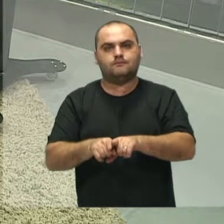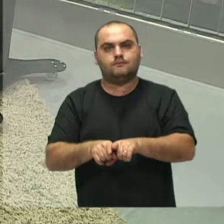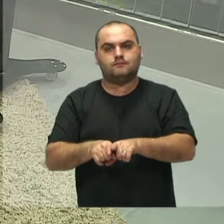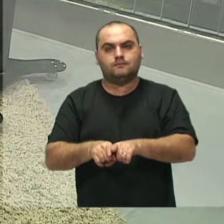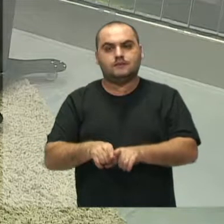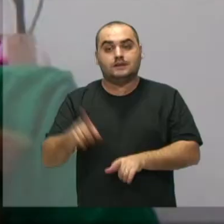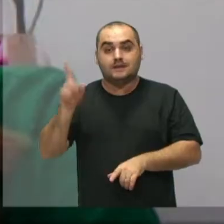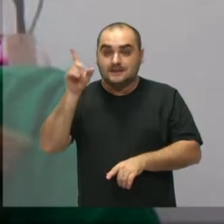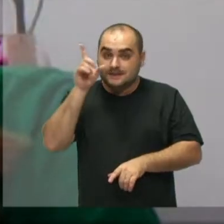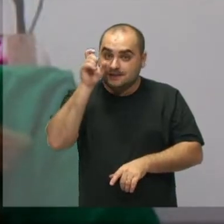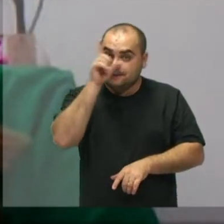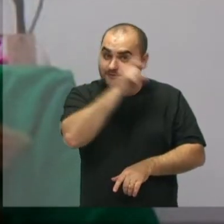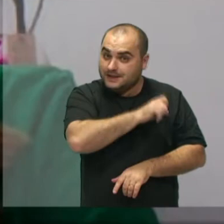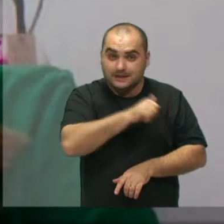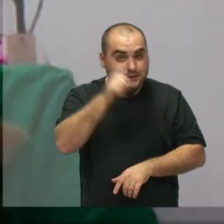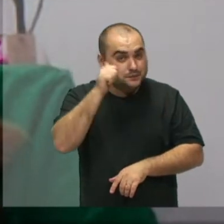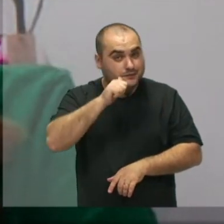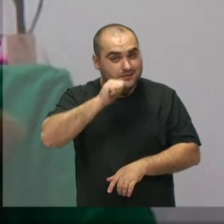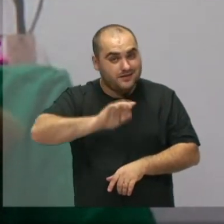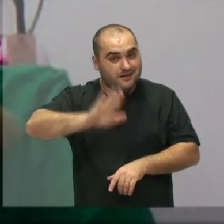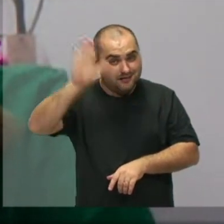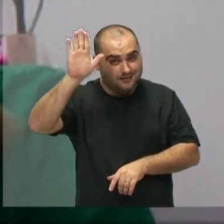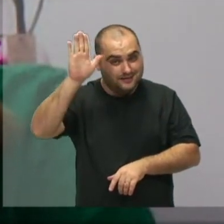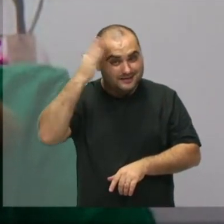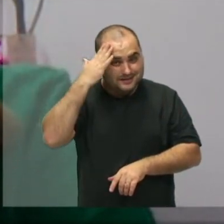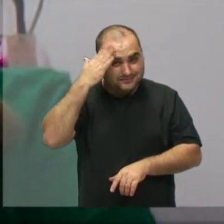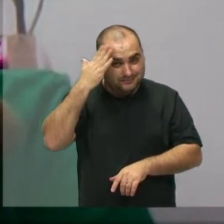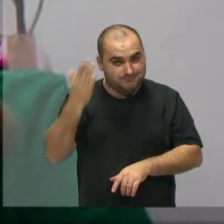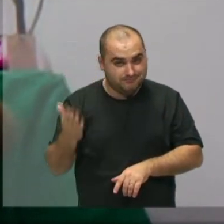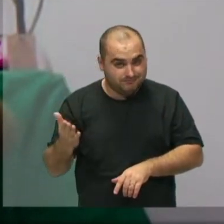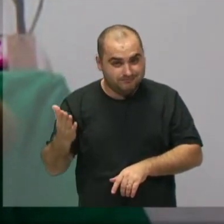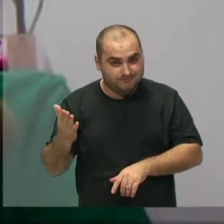para a mulher ser candidata, né?